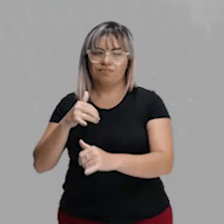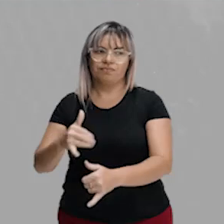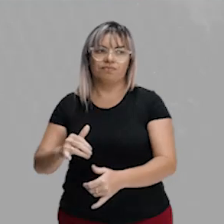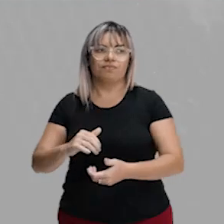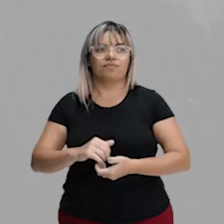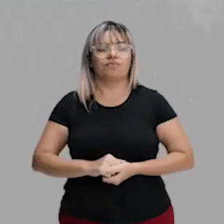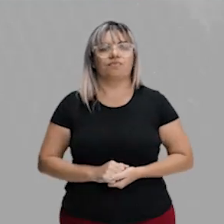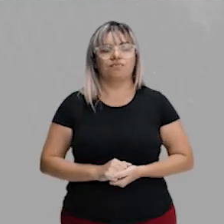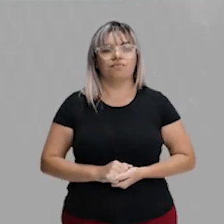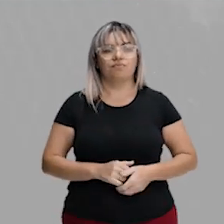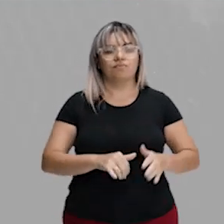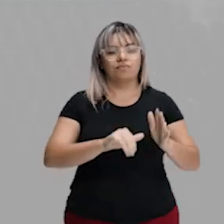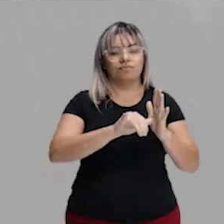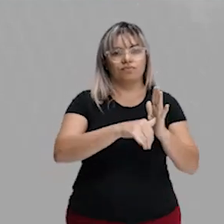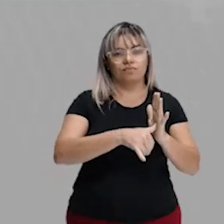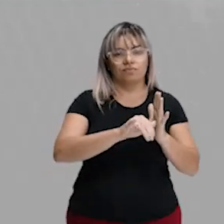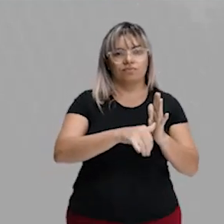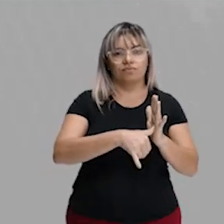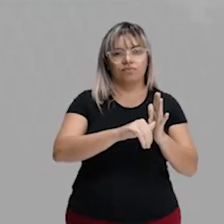o gerador,